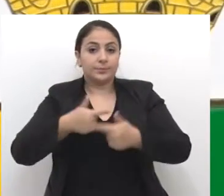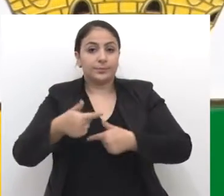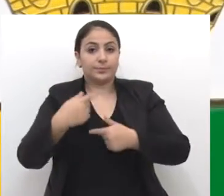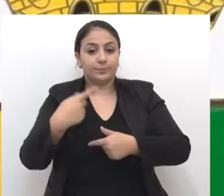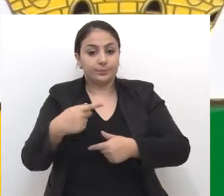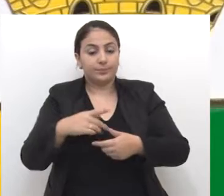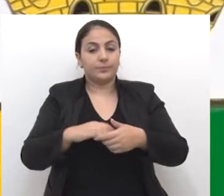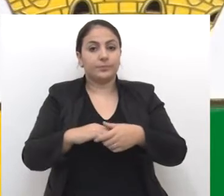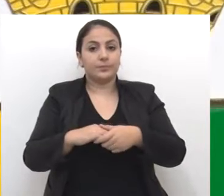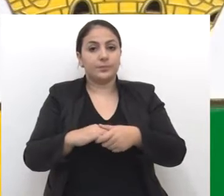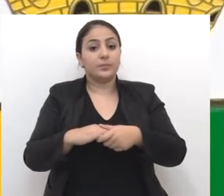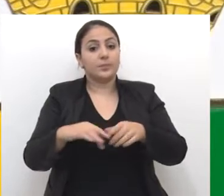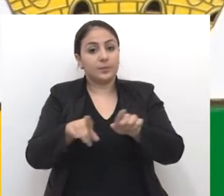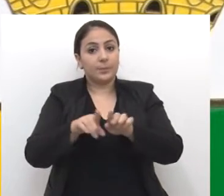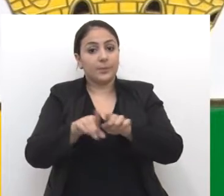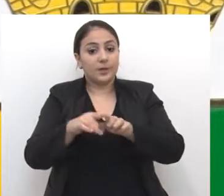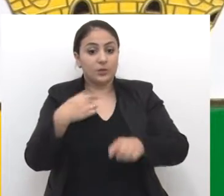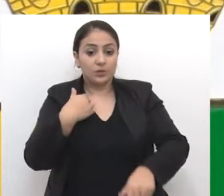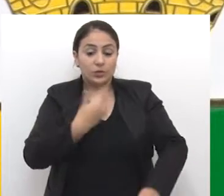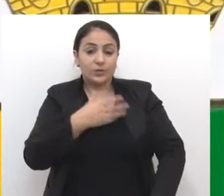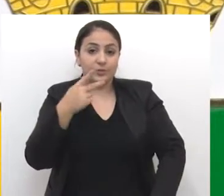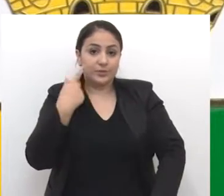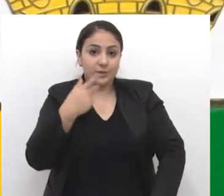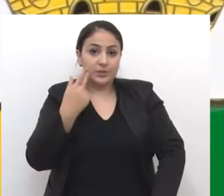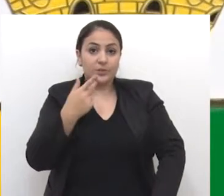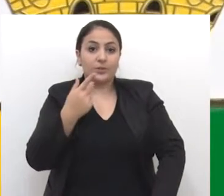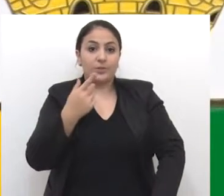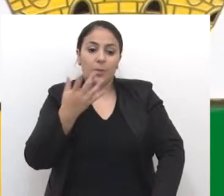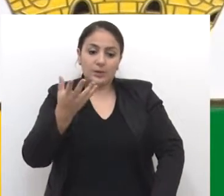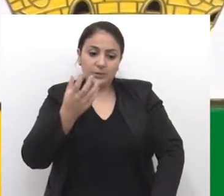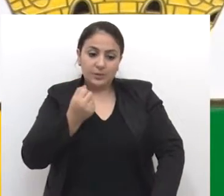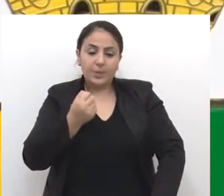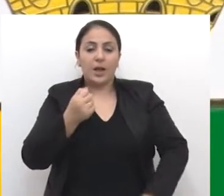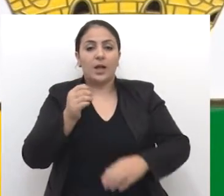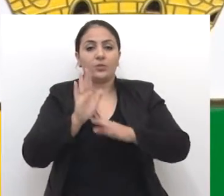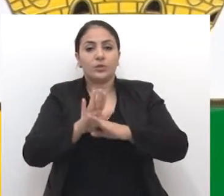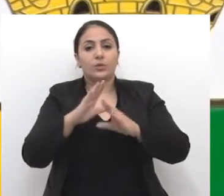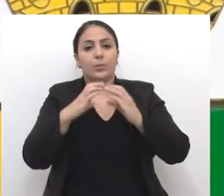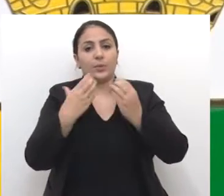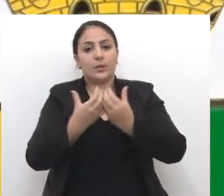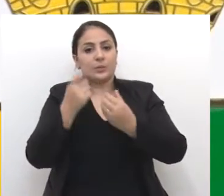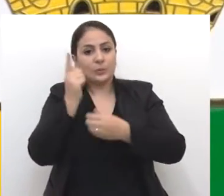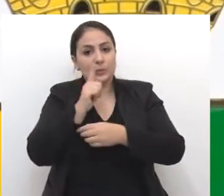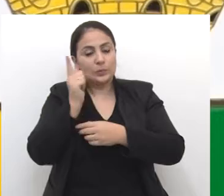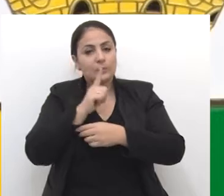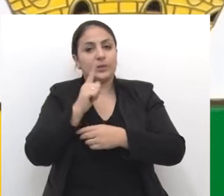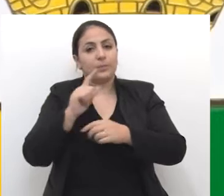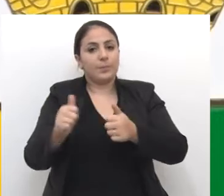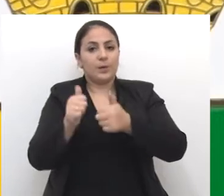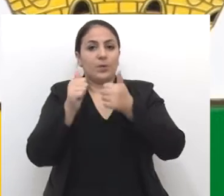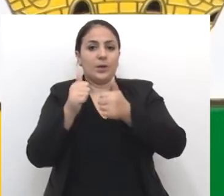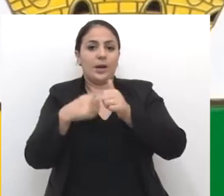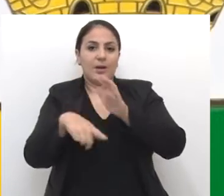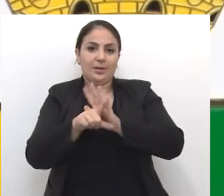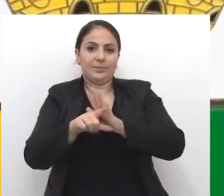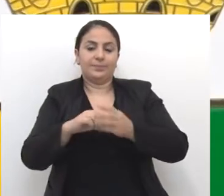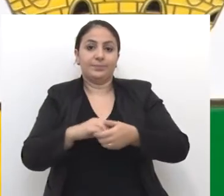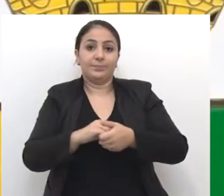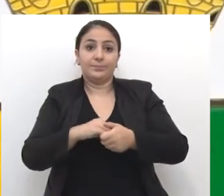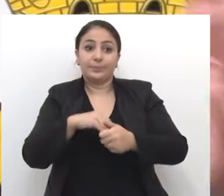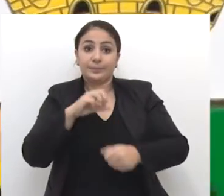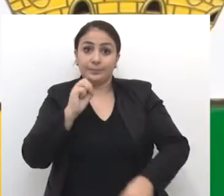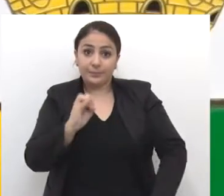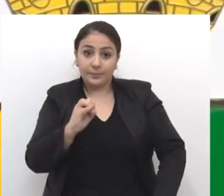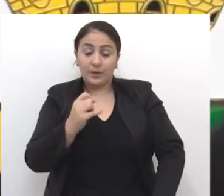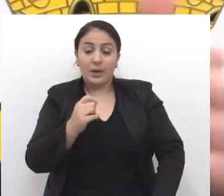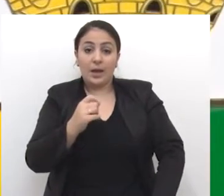nesse sentido e certamente nós, vereadores aqui, vamos receber contribuições da comunidade para poder aprimorar a legislação. Se